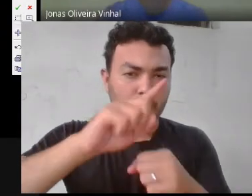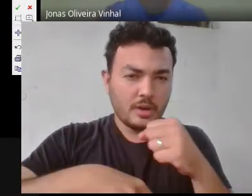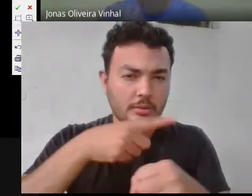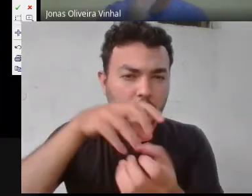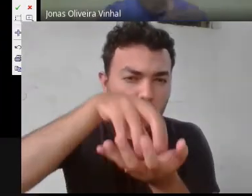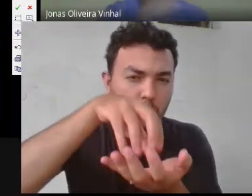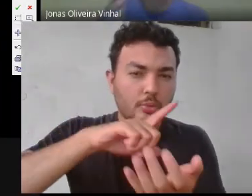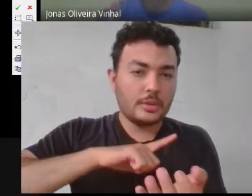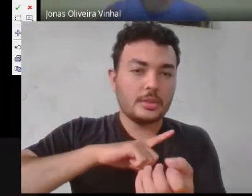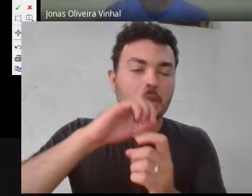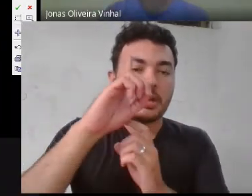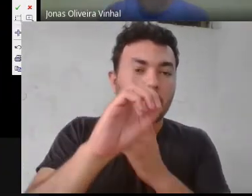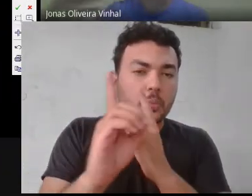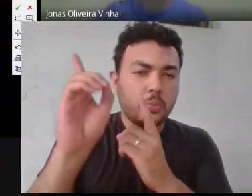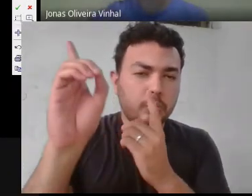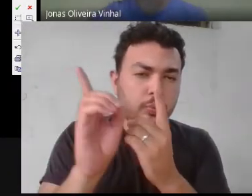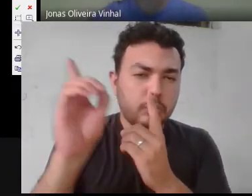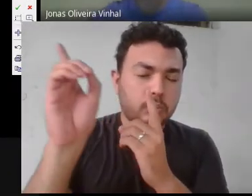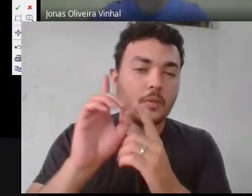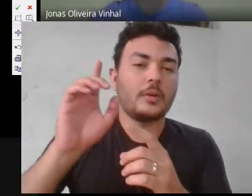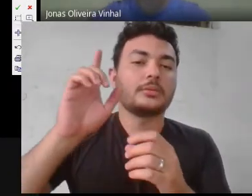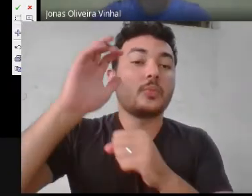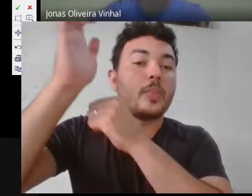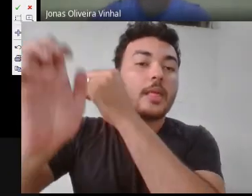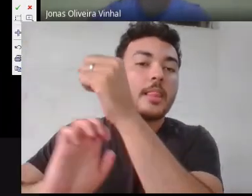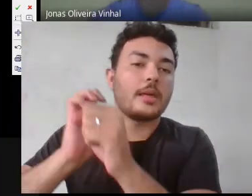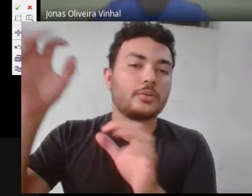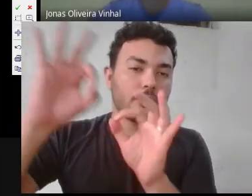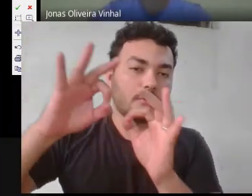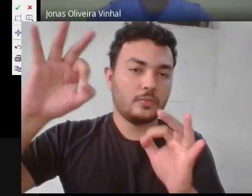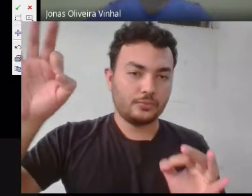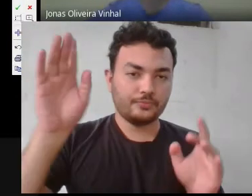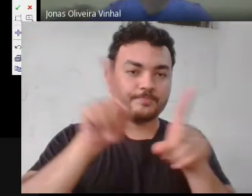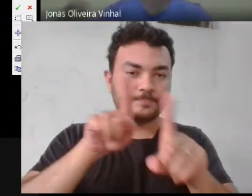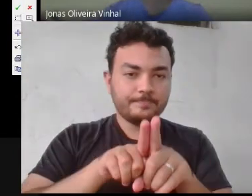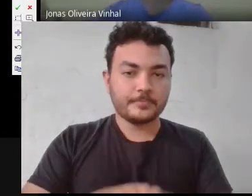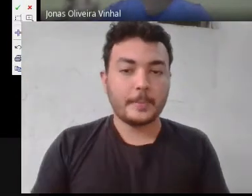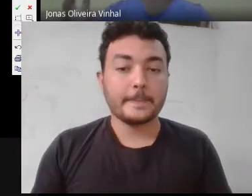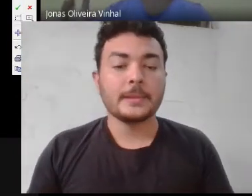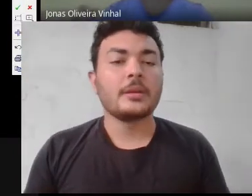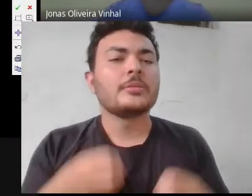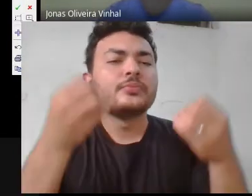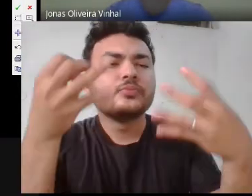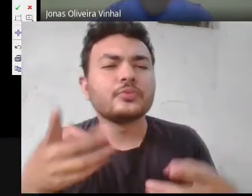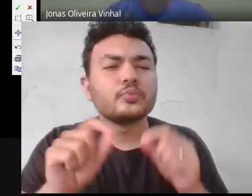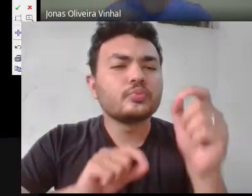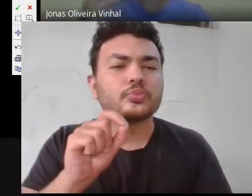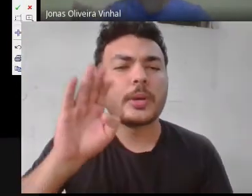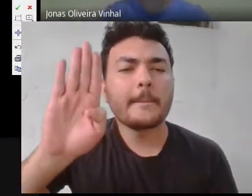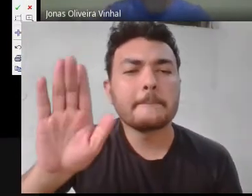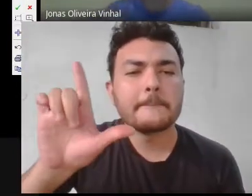do núcleo. Então, ele propôs esse estudo em relação à carga nuclear efetiva, né, descontando o efeito da blindagem eletrônica,